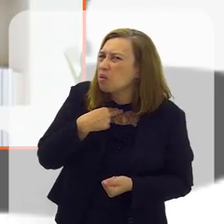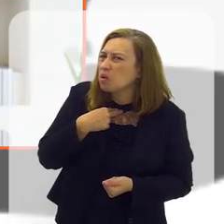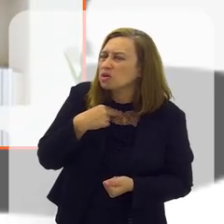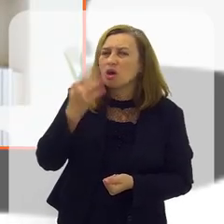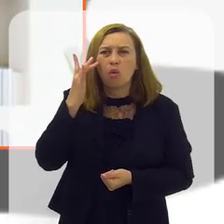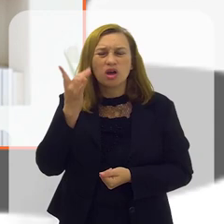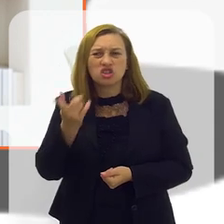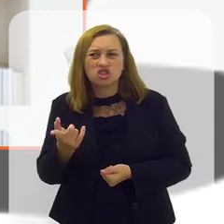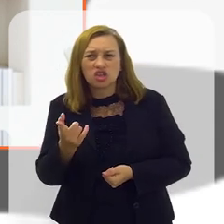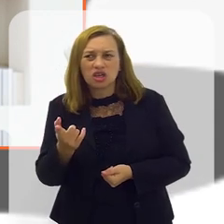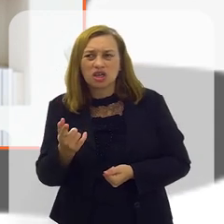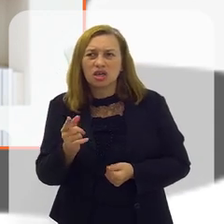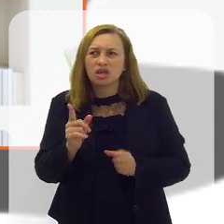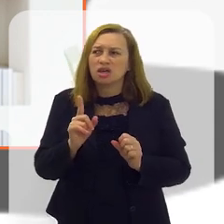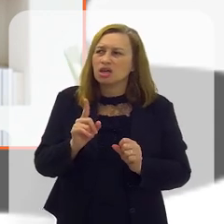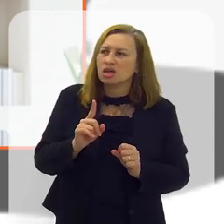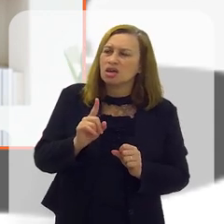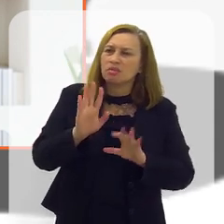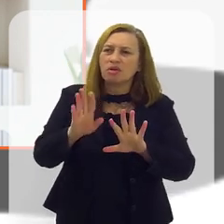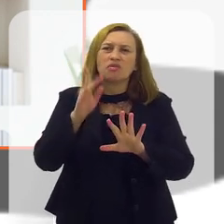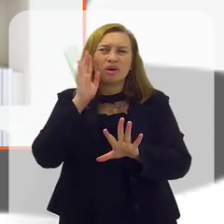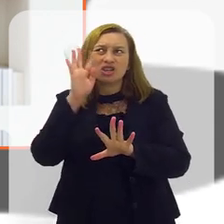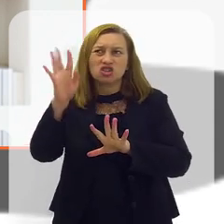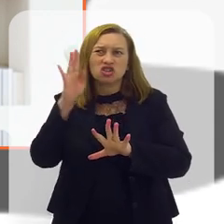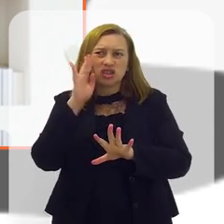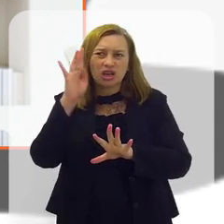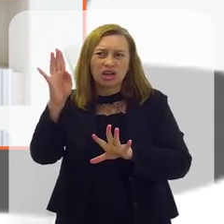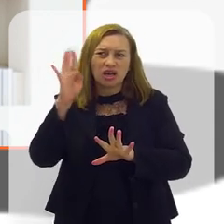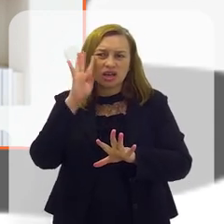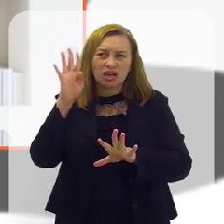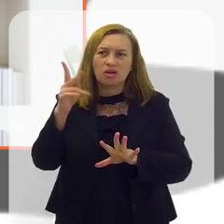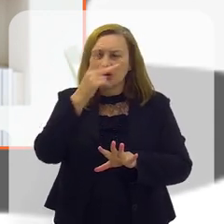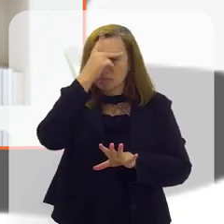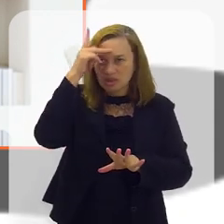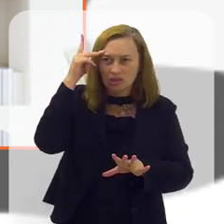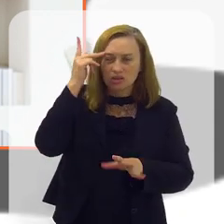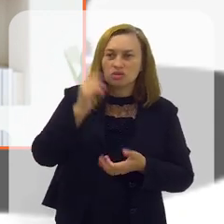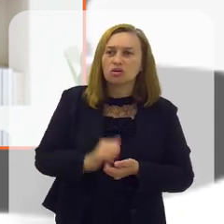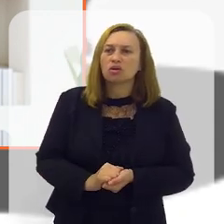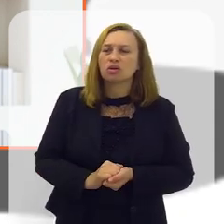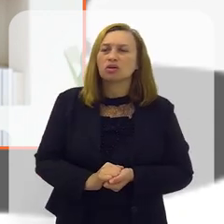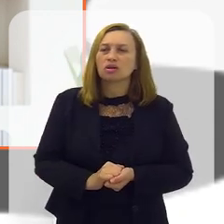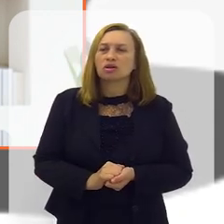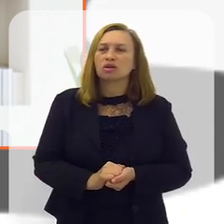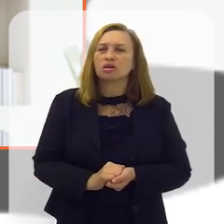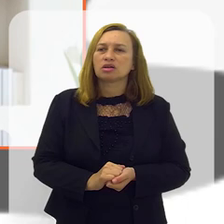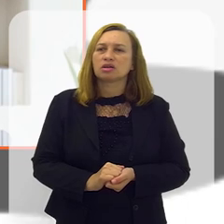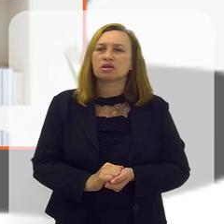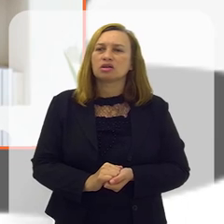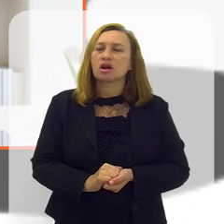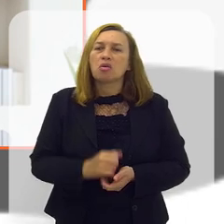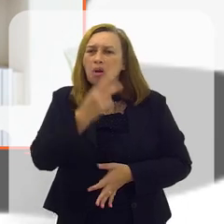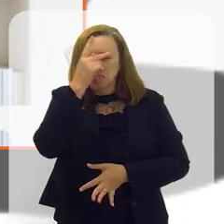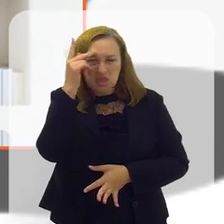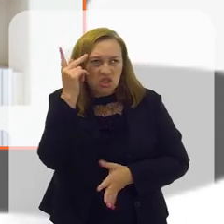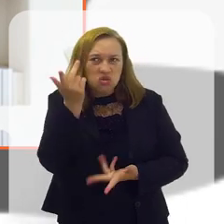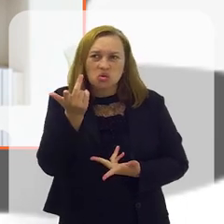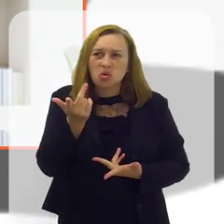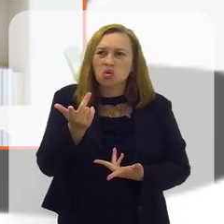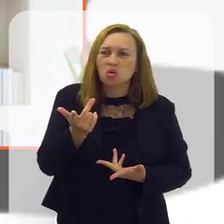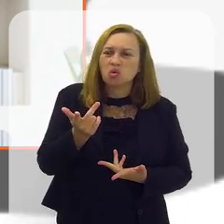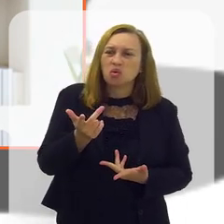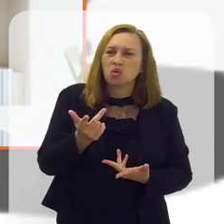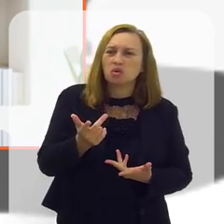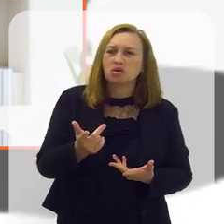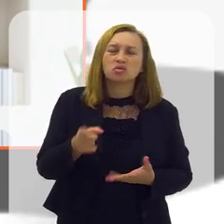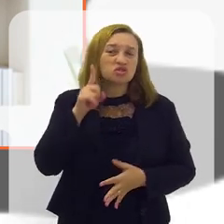Eu entendi que tinha que ser autossuficiente, mas vamos imaginar a situação hipotética de alguém, um mecenas da vida, né? Uma